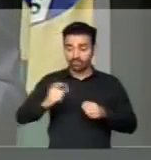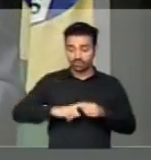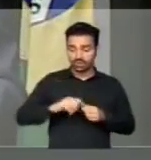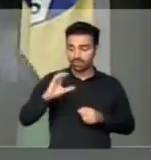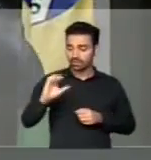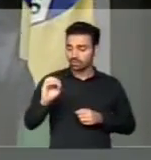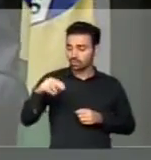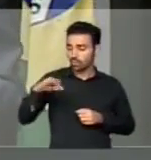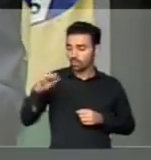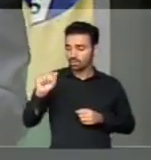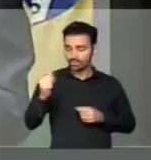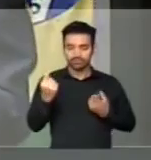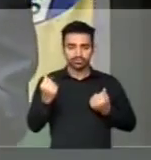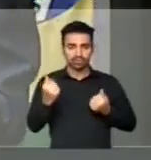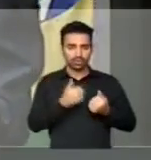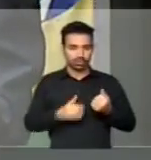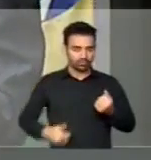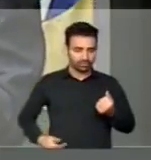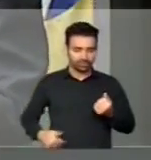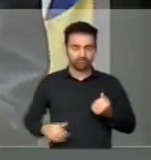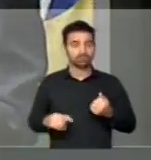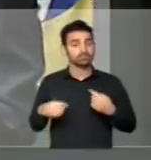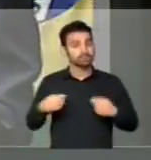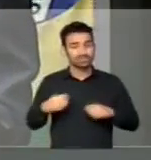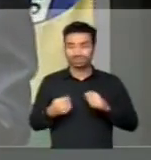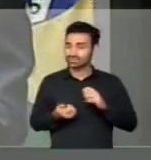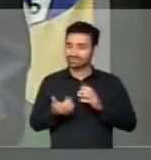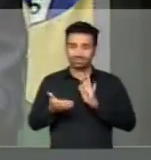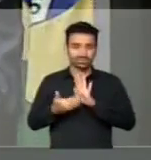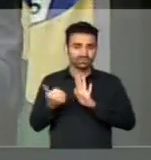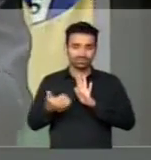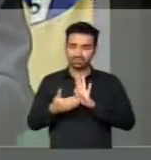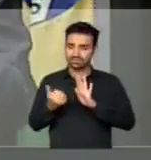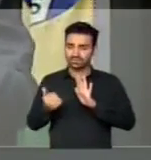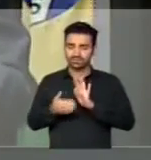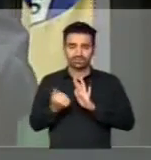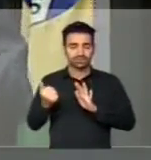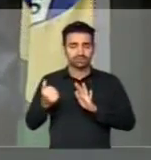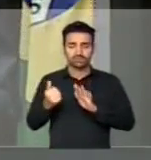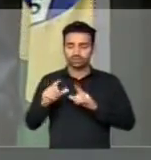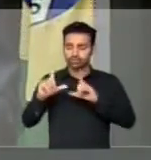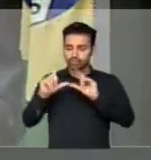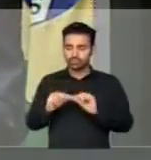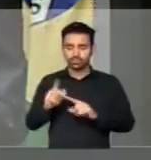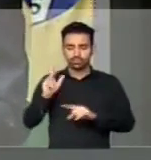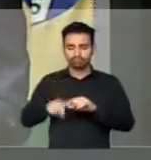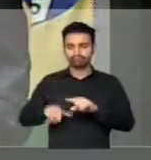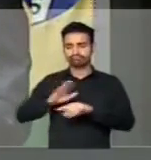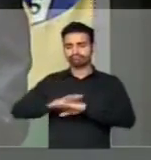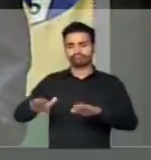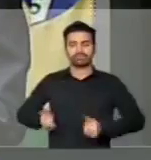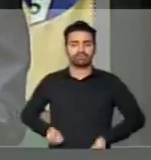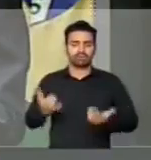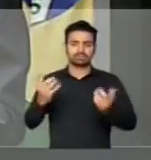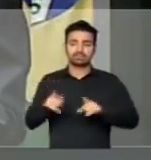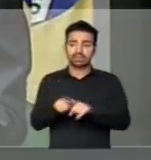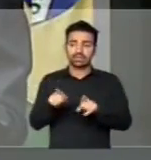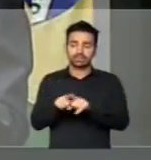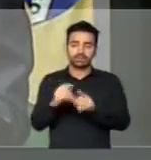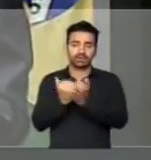públicas, com ênfase no corte de gastos e na peremptória recusa ao aumento de